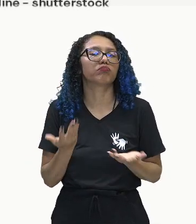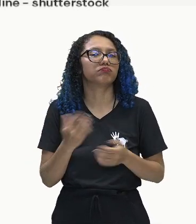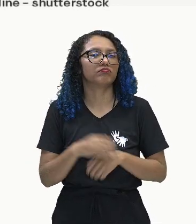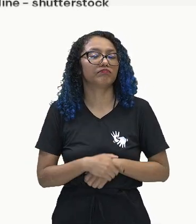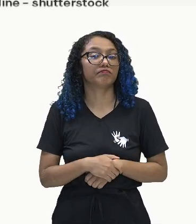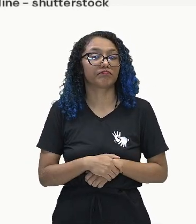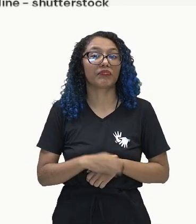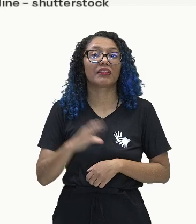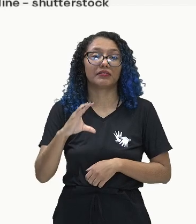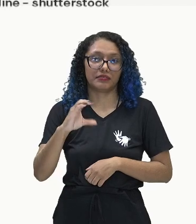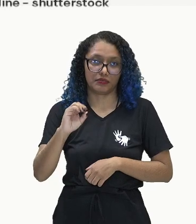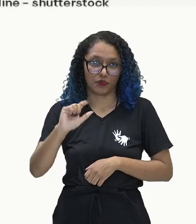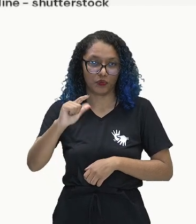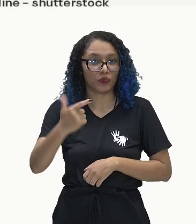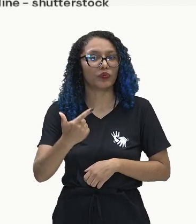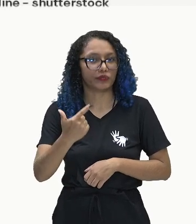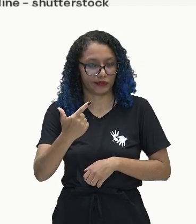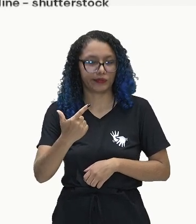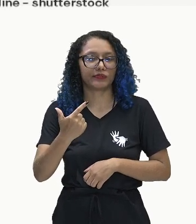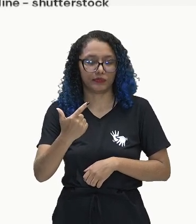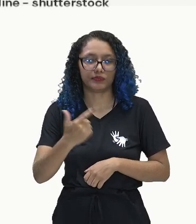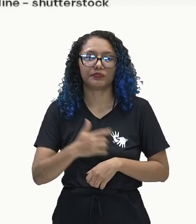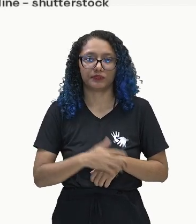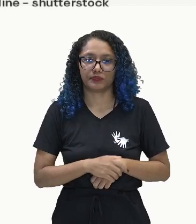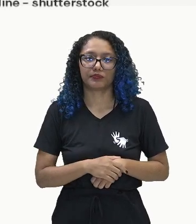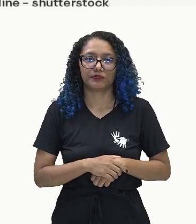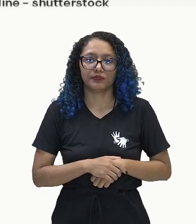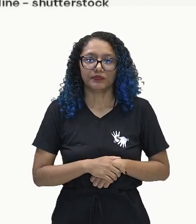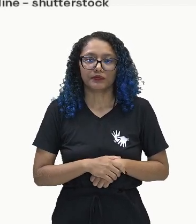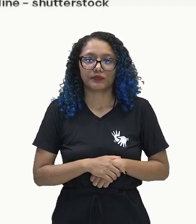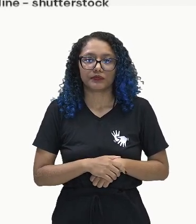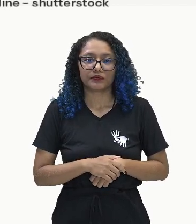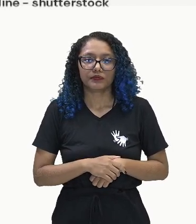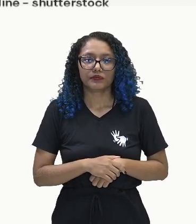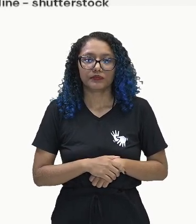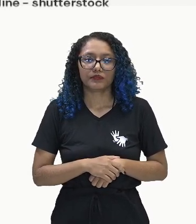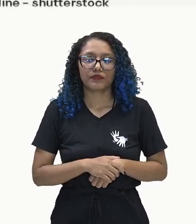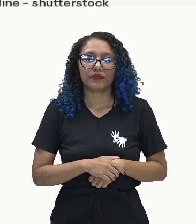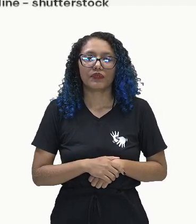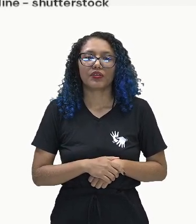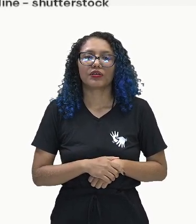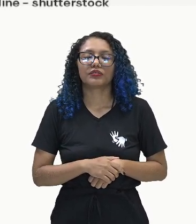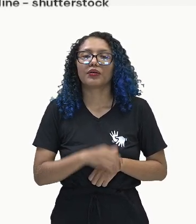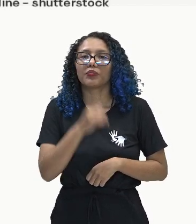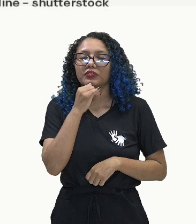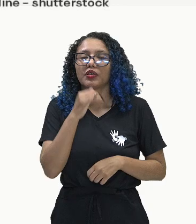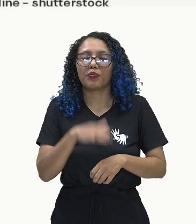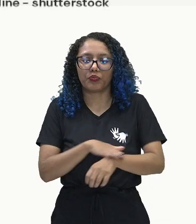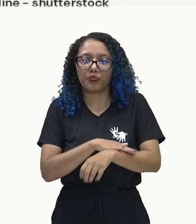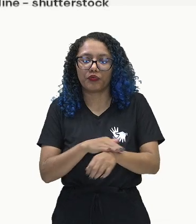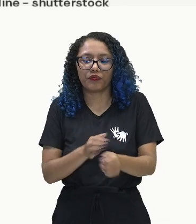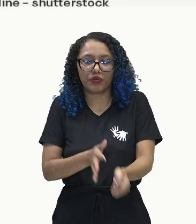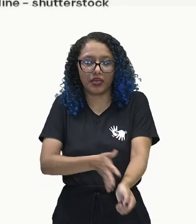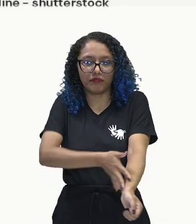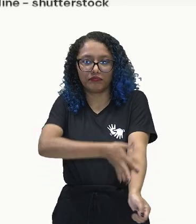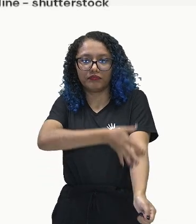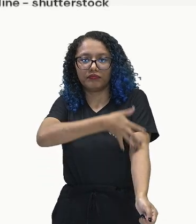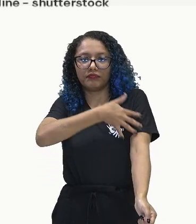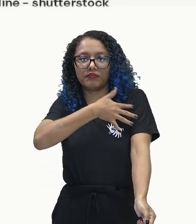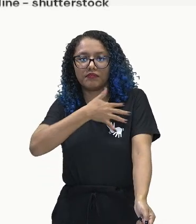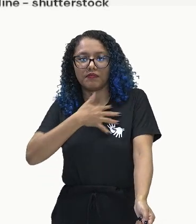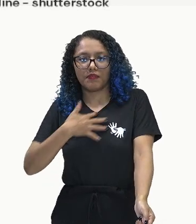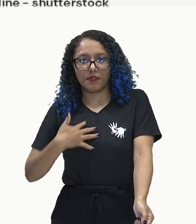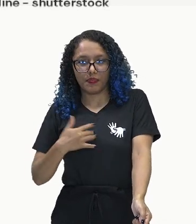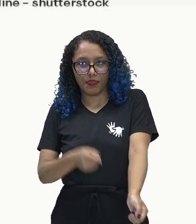É o CO2, o gás carbônico, tá? Então, ele já vem dos tecidos de volta ao